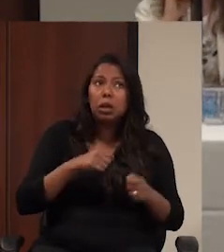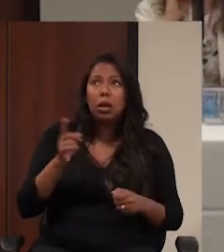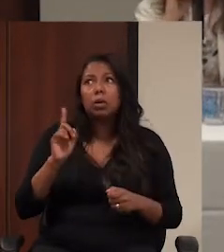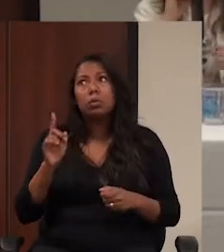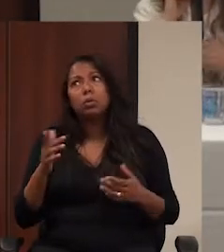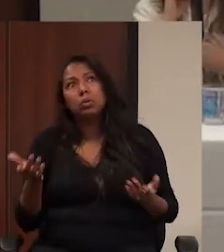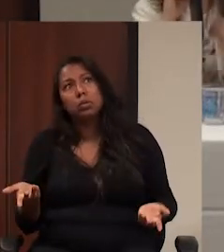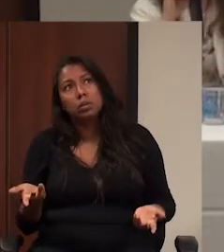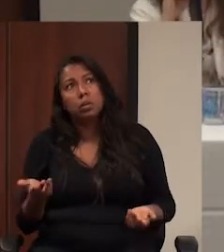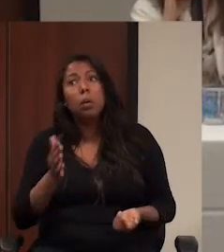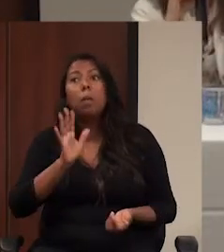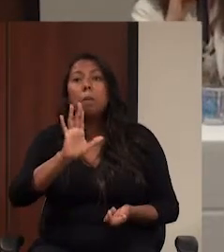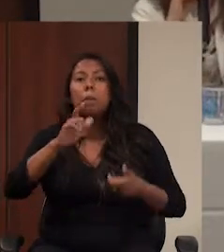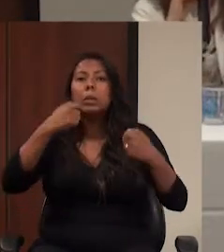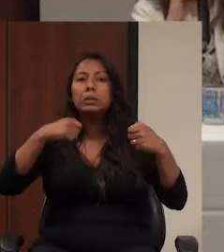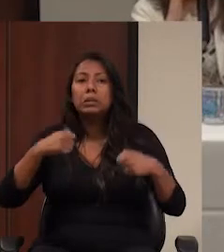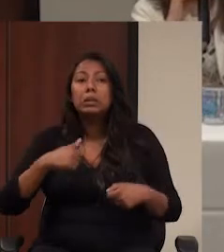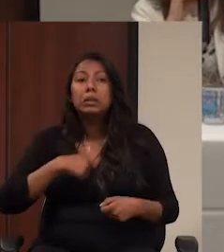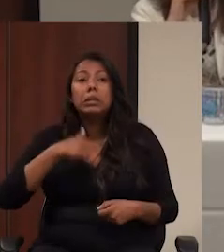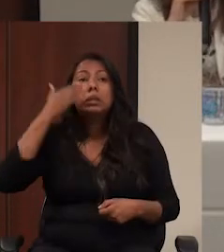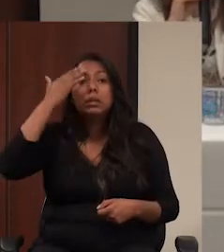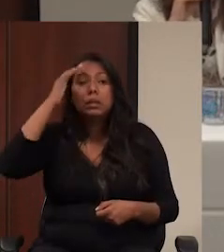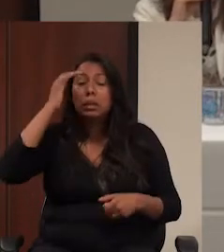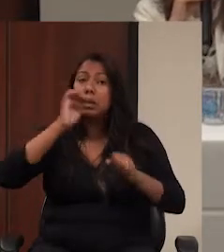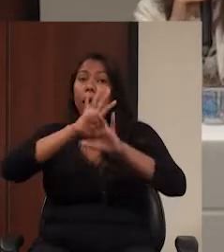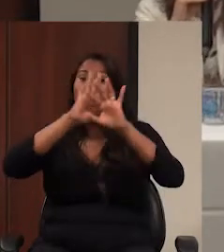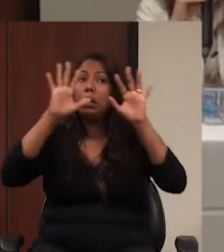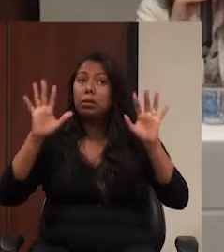nesse caso a pessoa precisa efetivamente compreender as consequências.